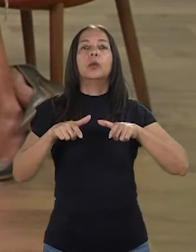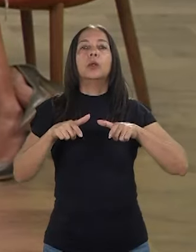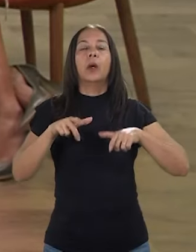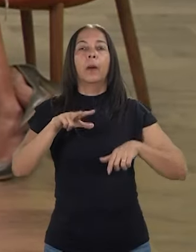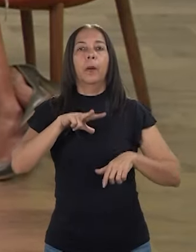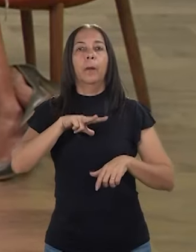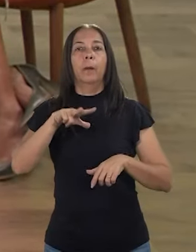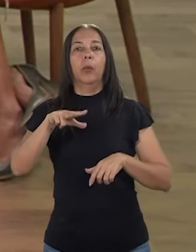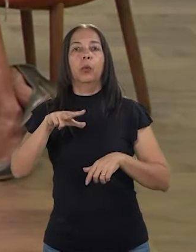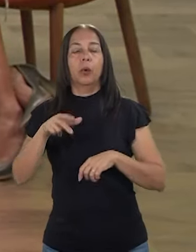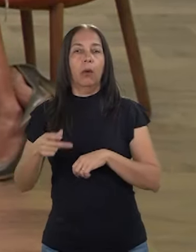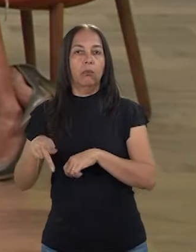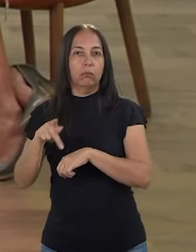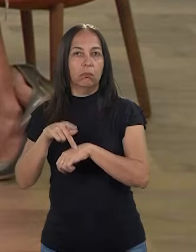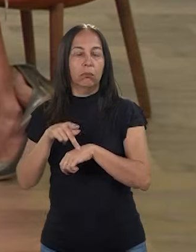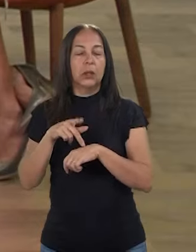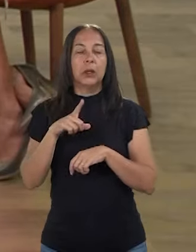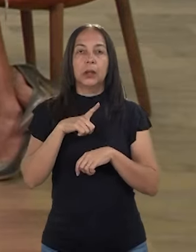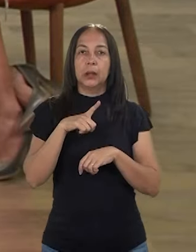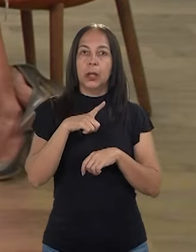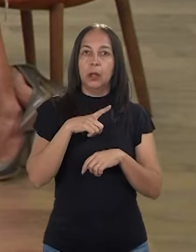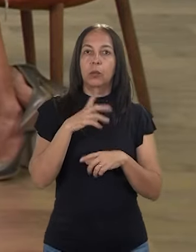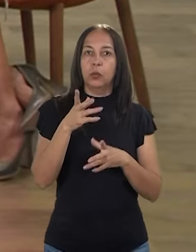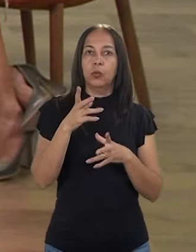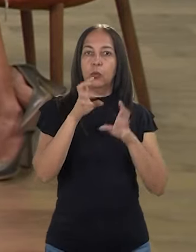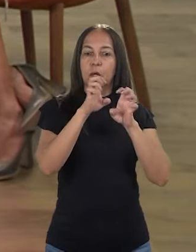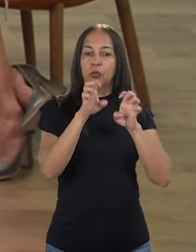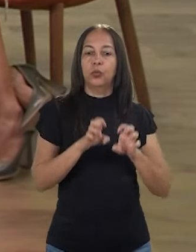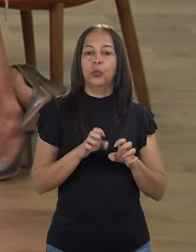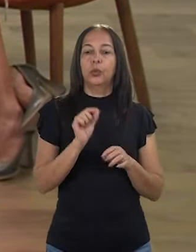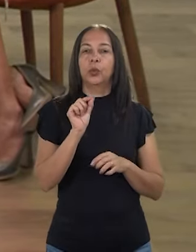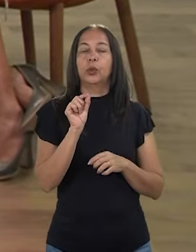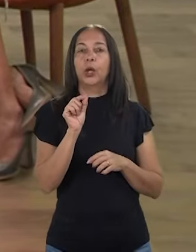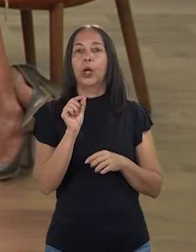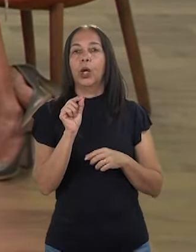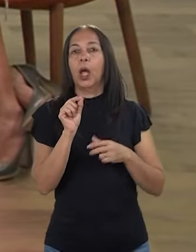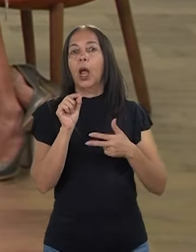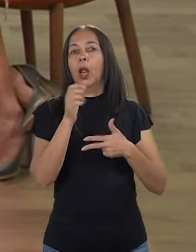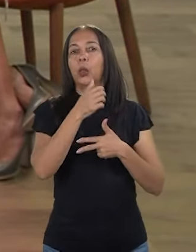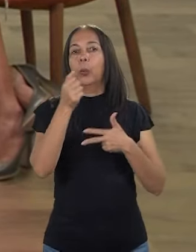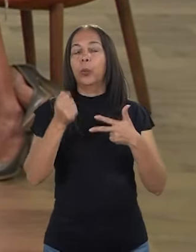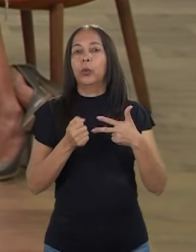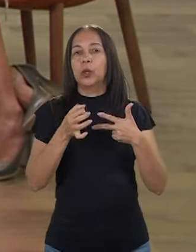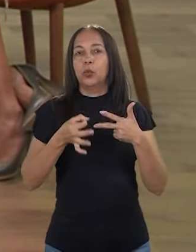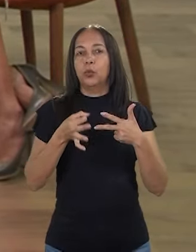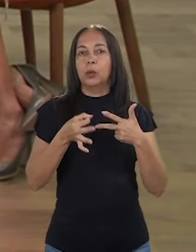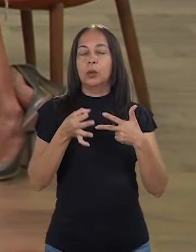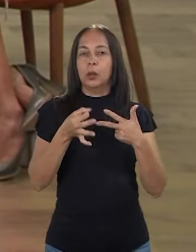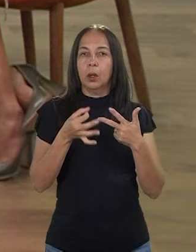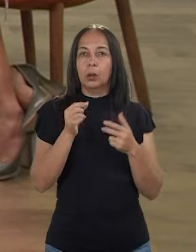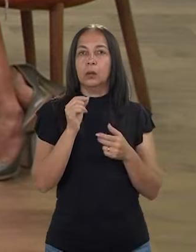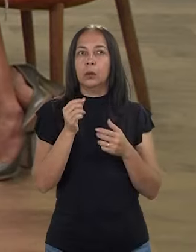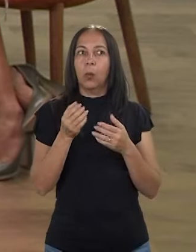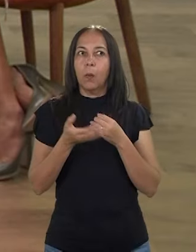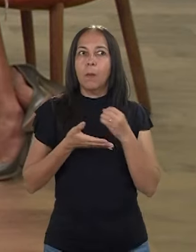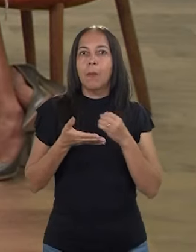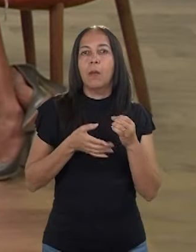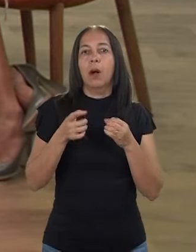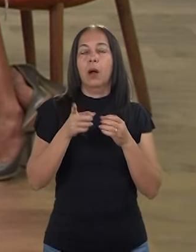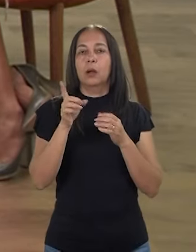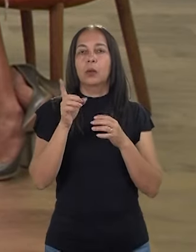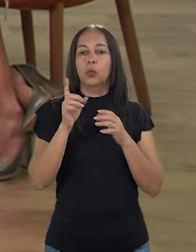gente foi colonizado por Portugal e a gente tem uma estrutura do nosso poder judiciário uma estrutura Legislativa completa baseada